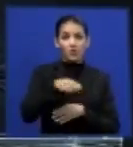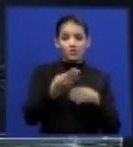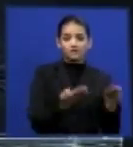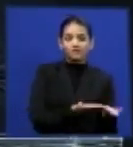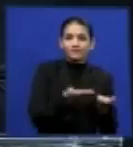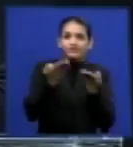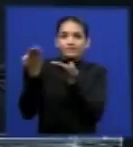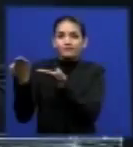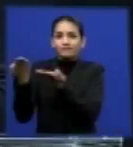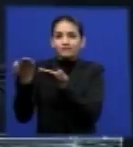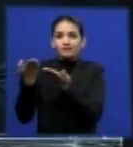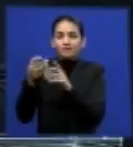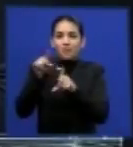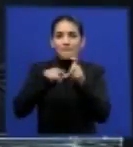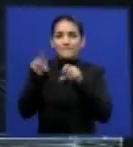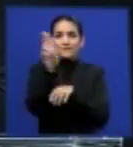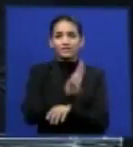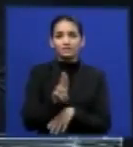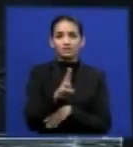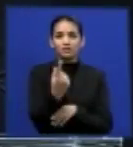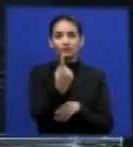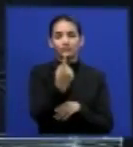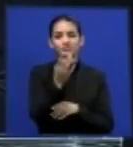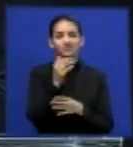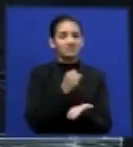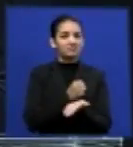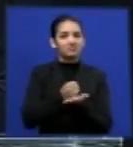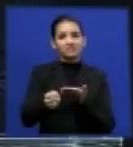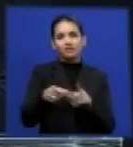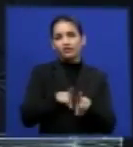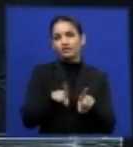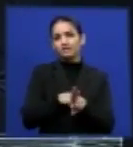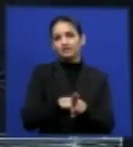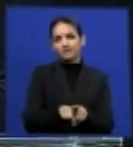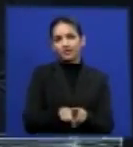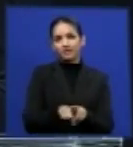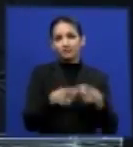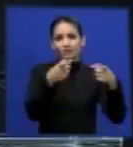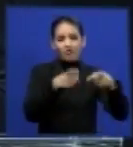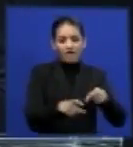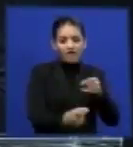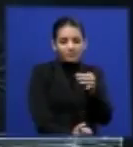usados, uma das vidas já foi gasta no seu local de origem.